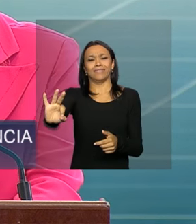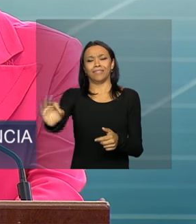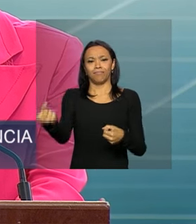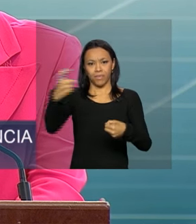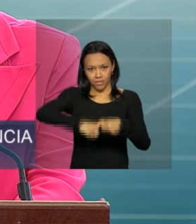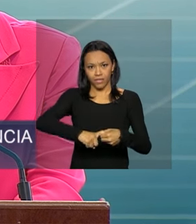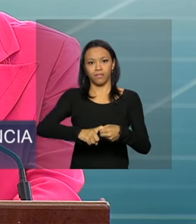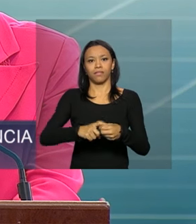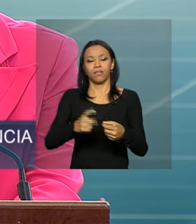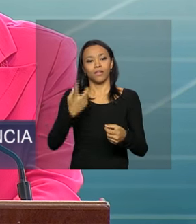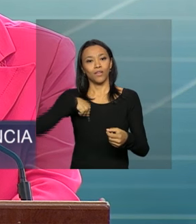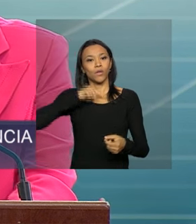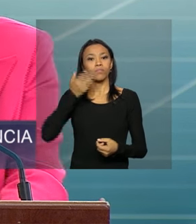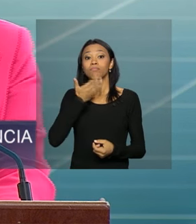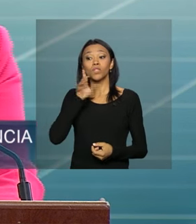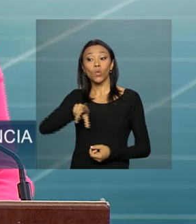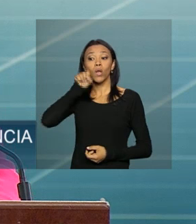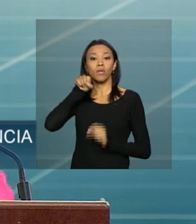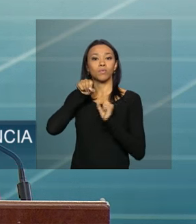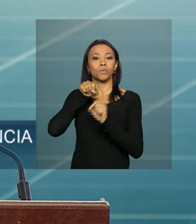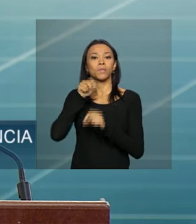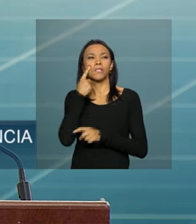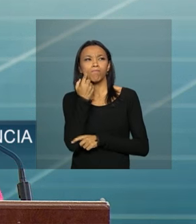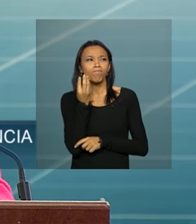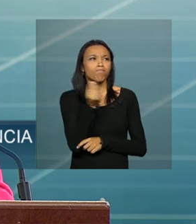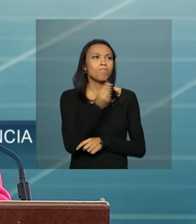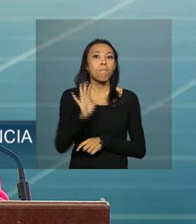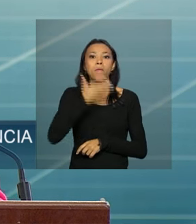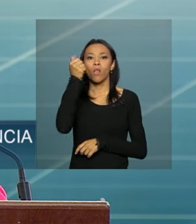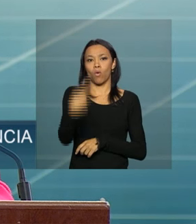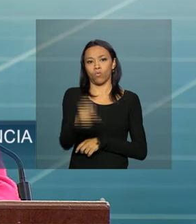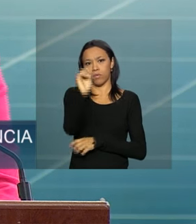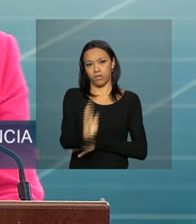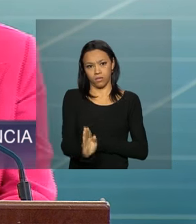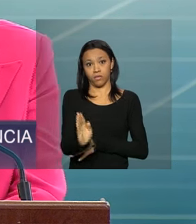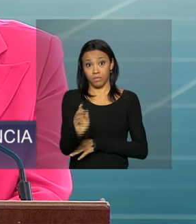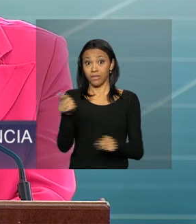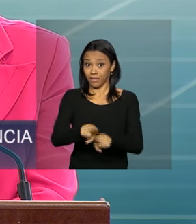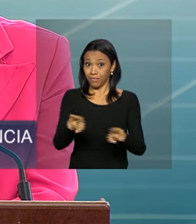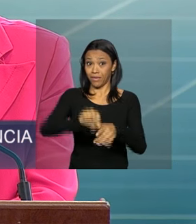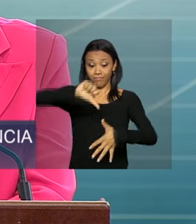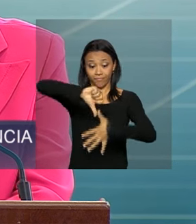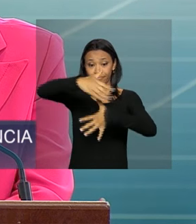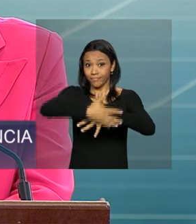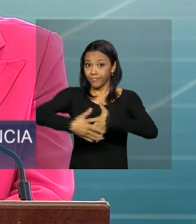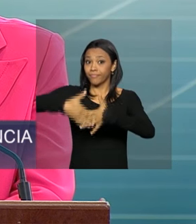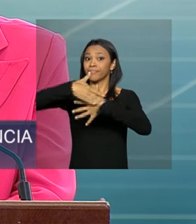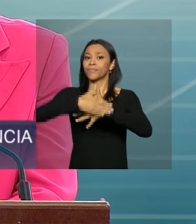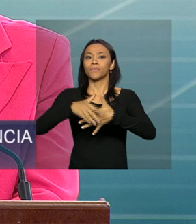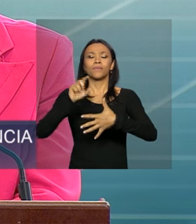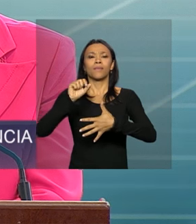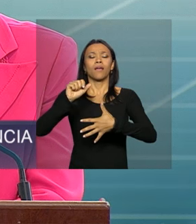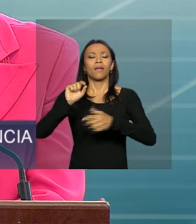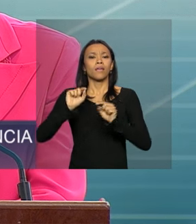parceria. E nós escolhemos o que havia de melhor no Brasil e na América Latina.